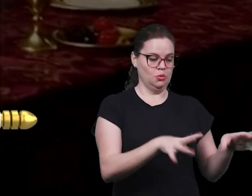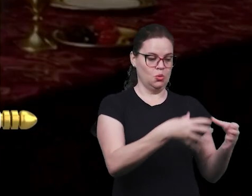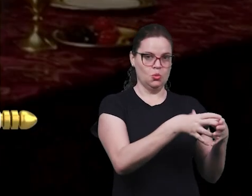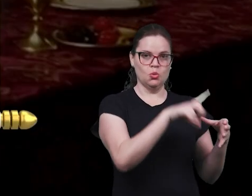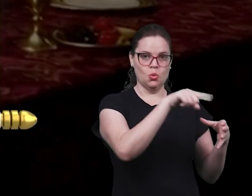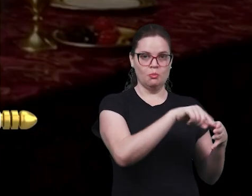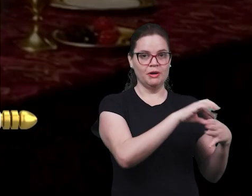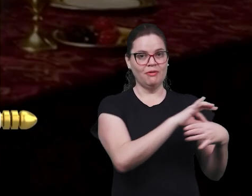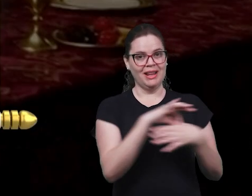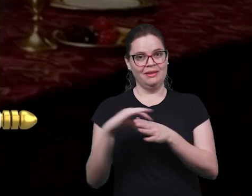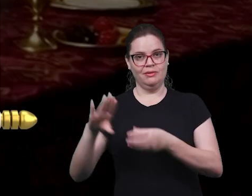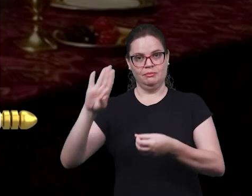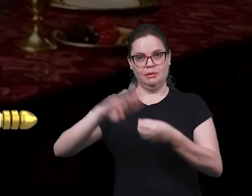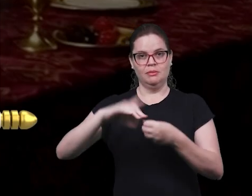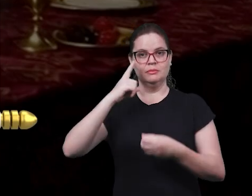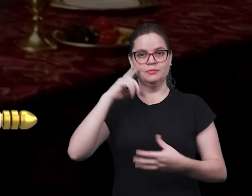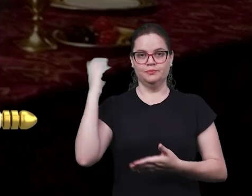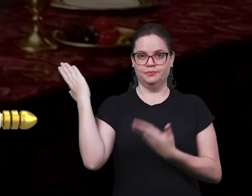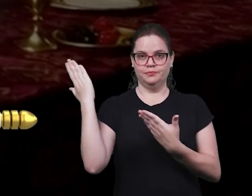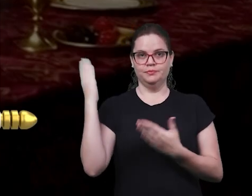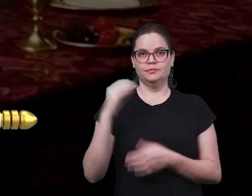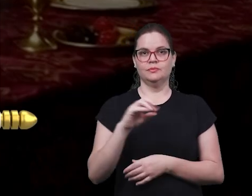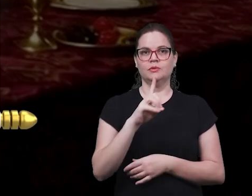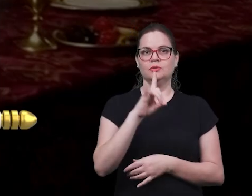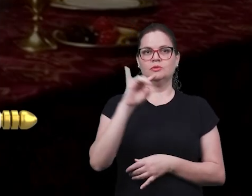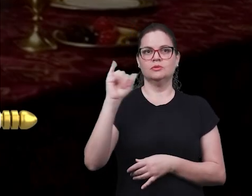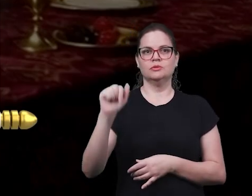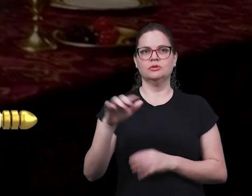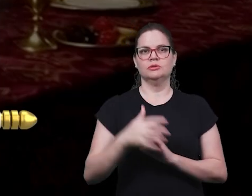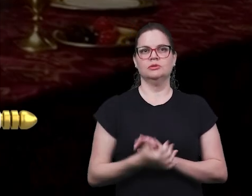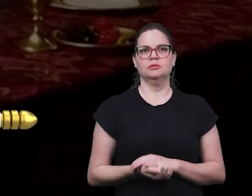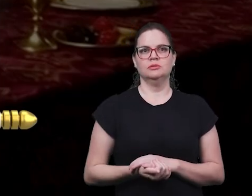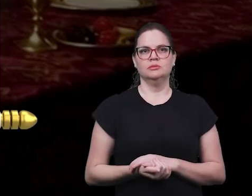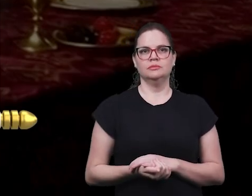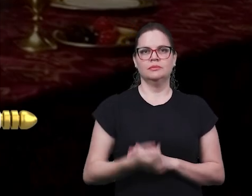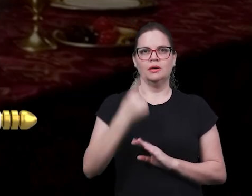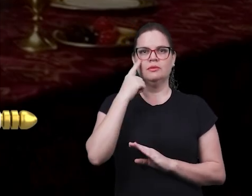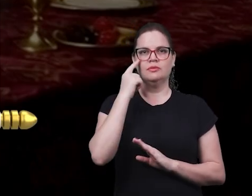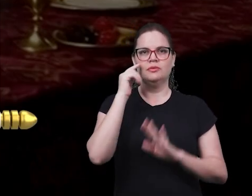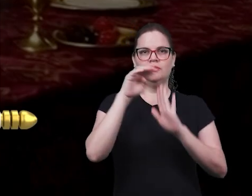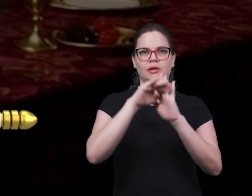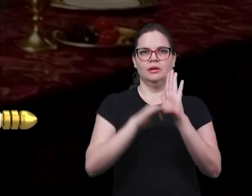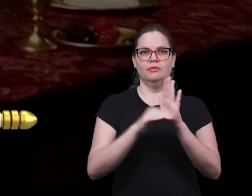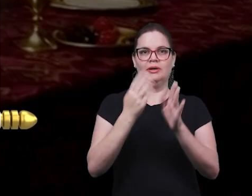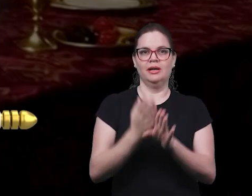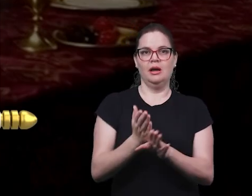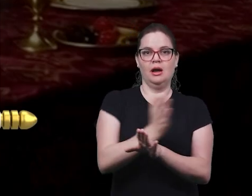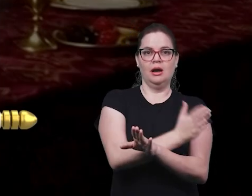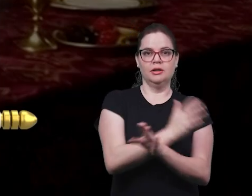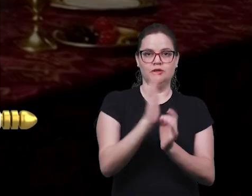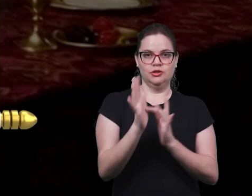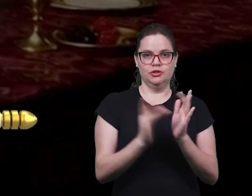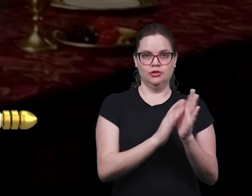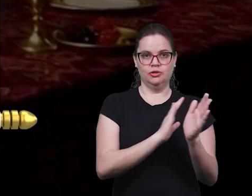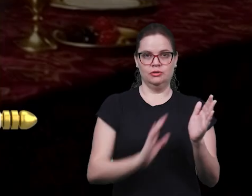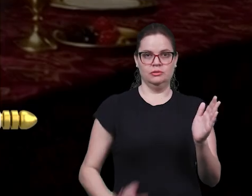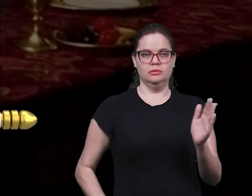deportação, então estamos acompanhando aí a data de todas as datas antes de Cristo.